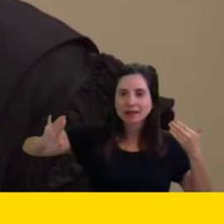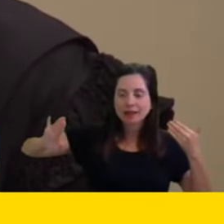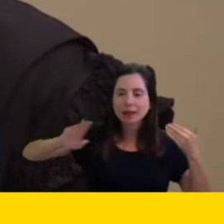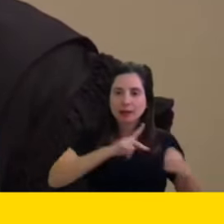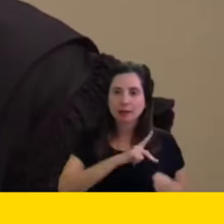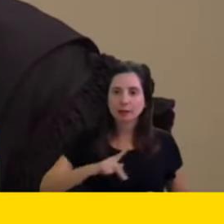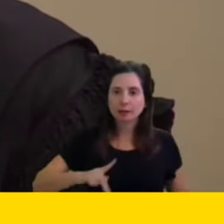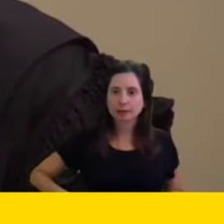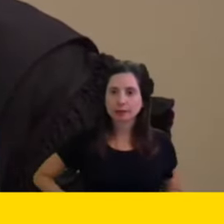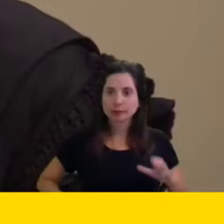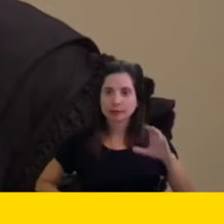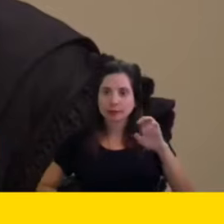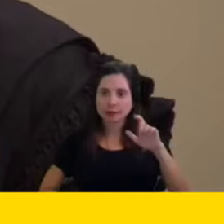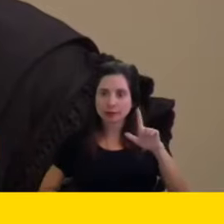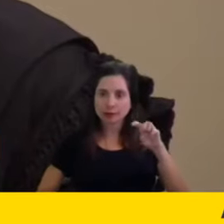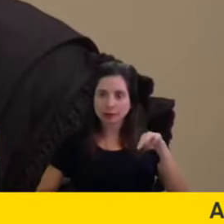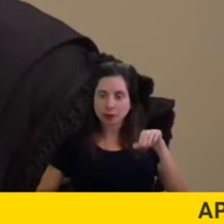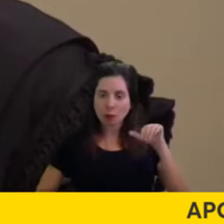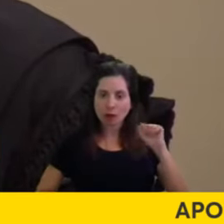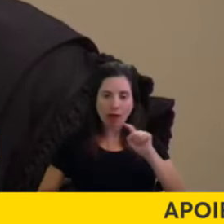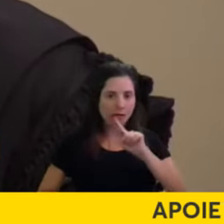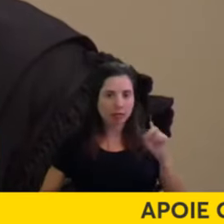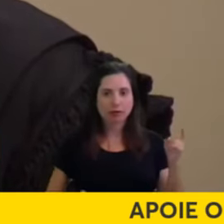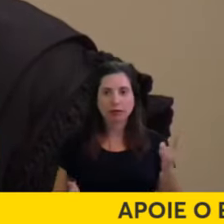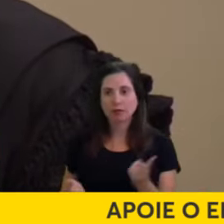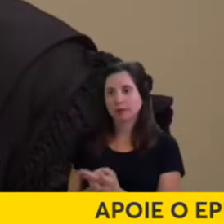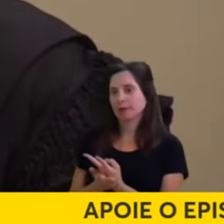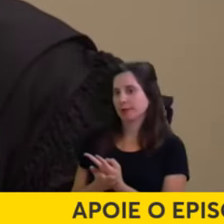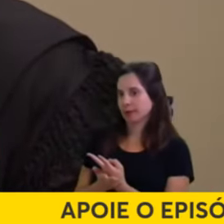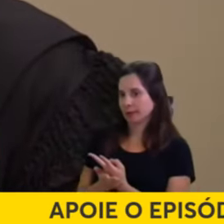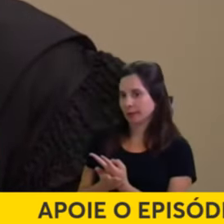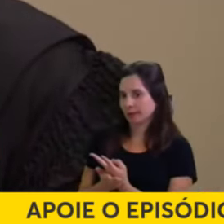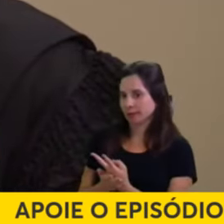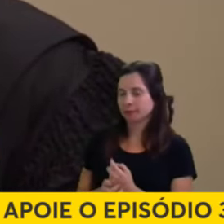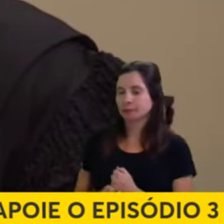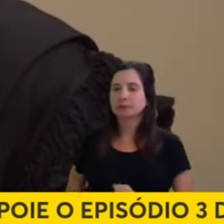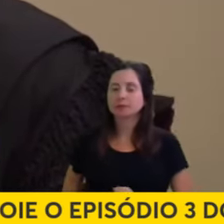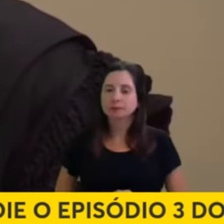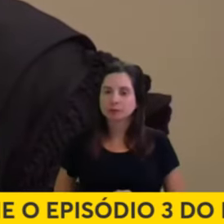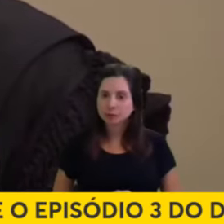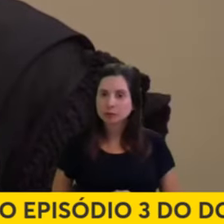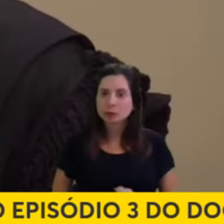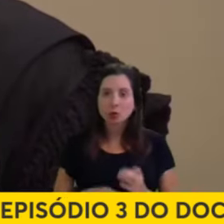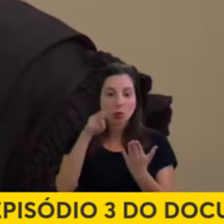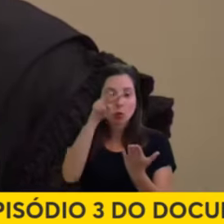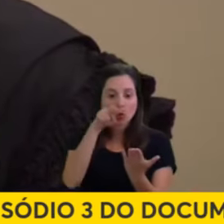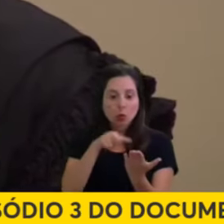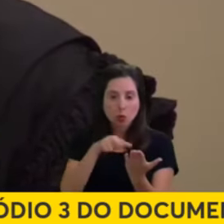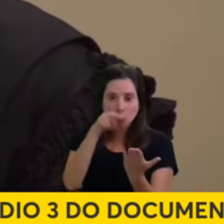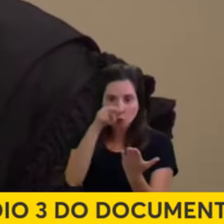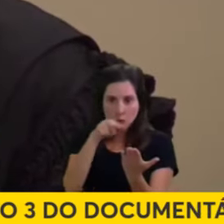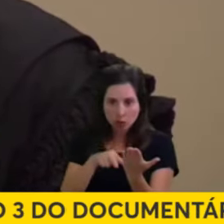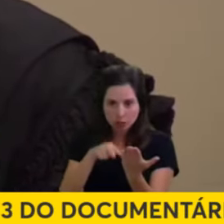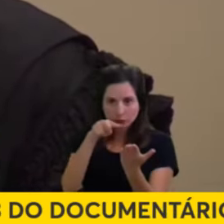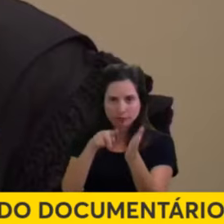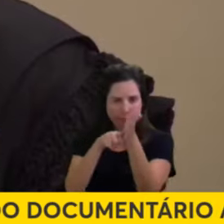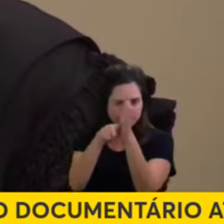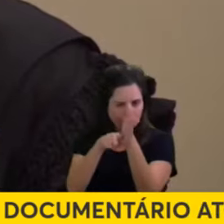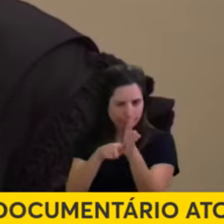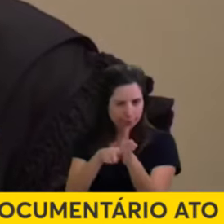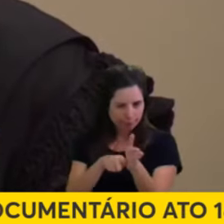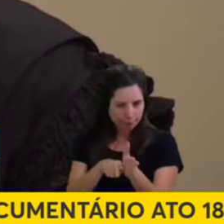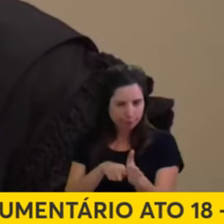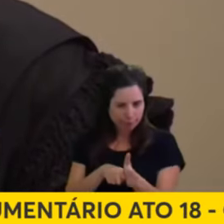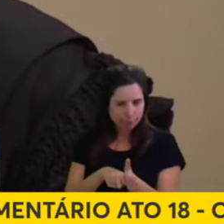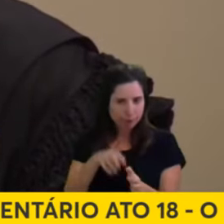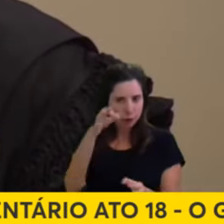de não se induzir o erro em erro julgamento olhando detidamente para o caso desta ação de investigação judicial ainda que se